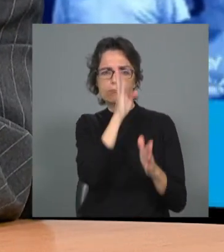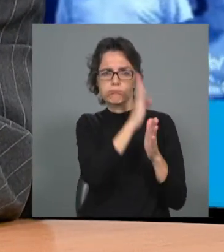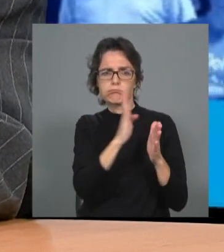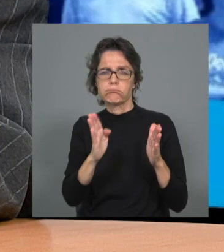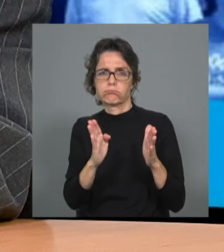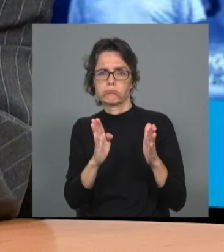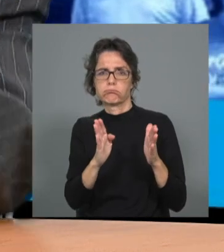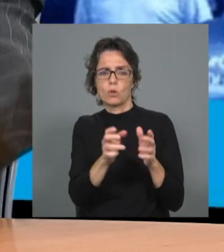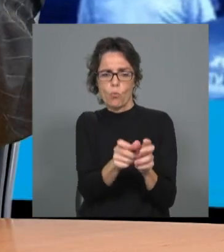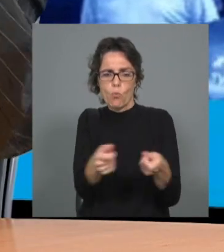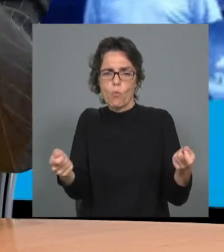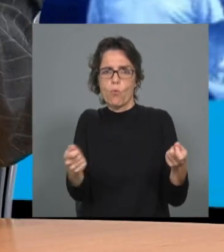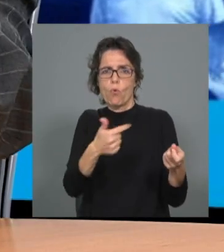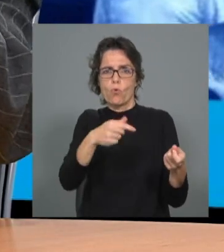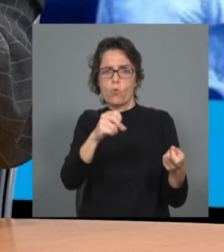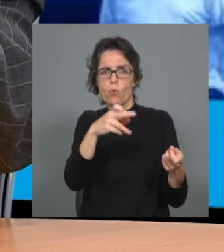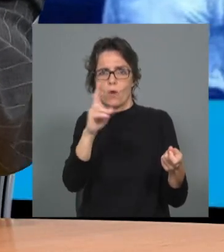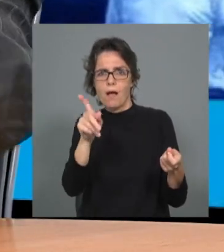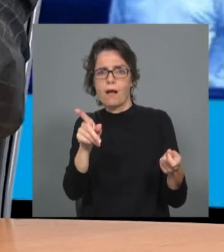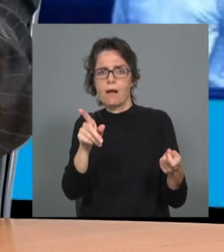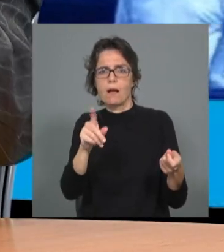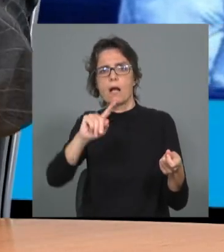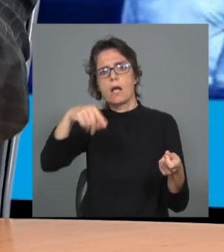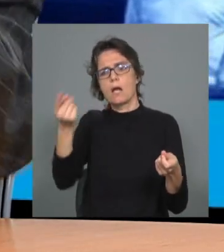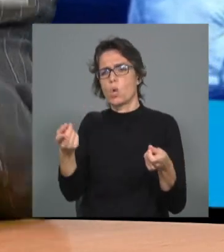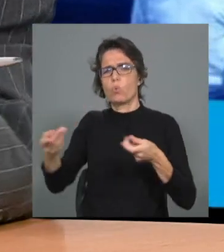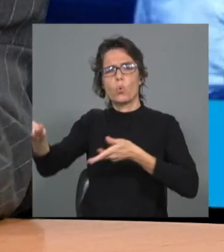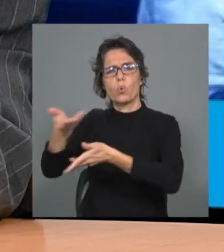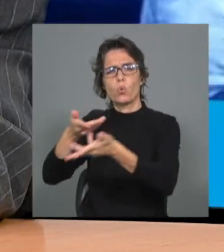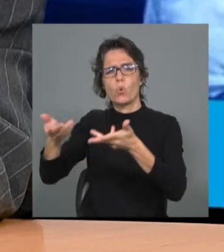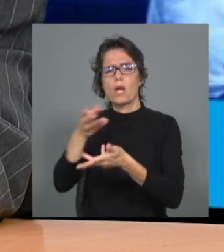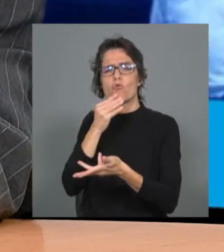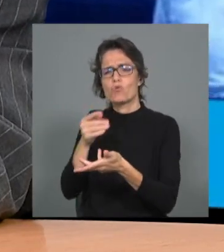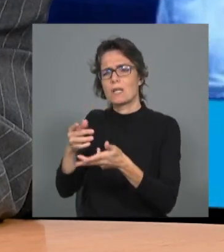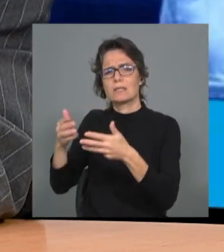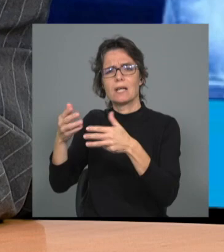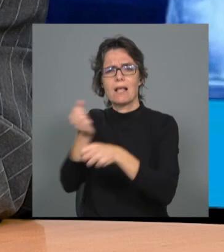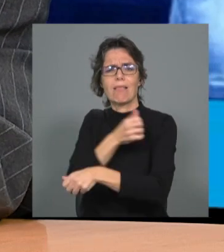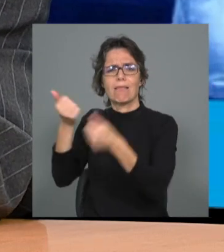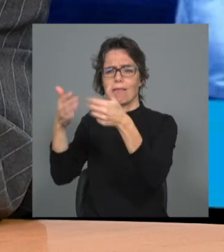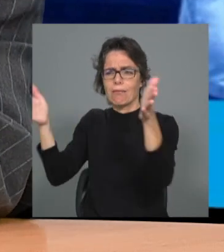Torá, e outra coisa é o judaísmo das zonas comerciais, das metrópoles abertas,